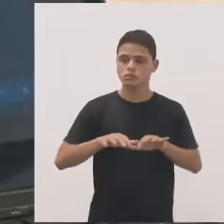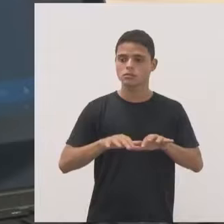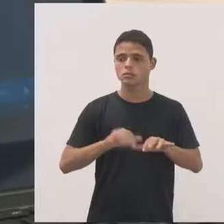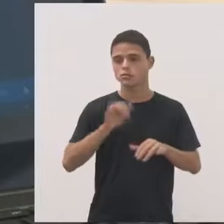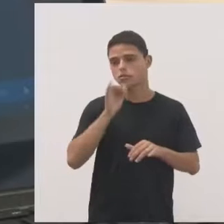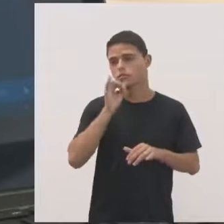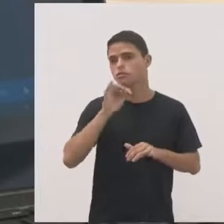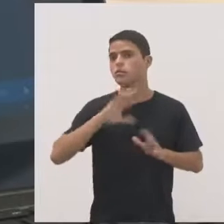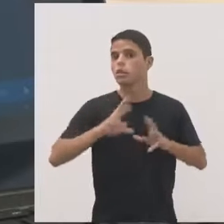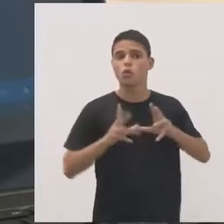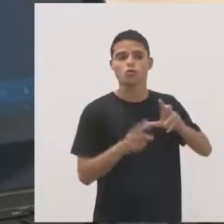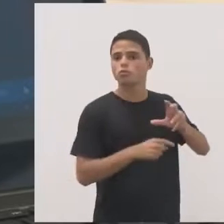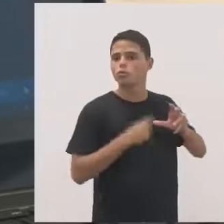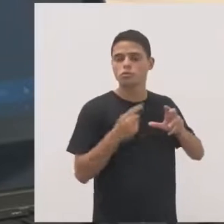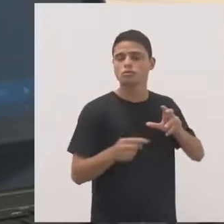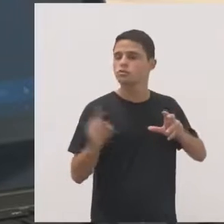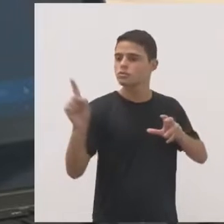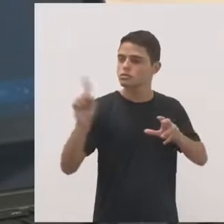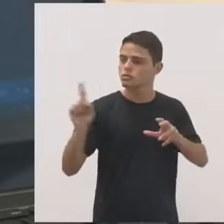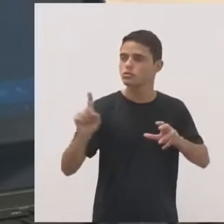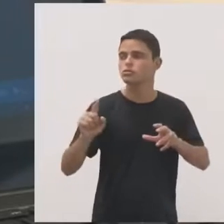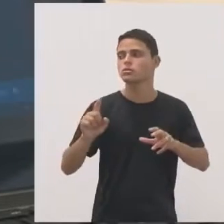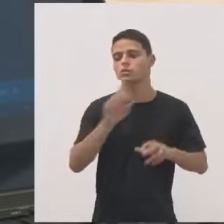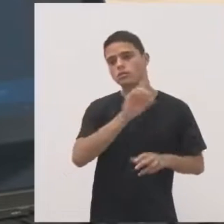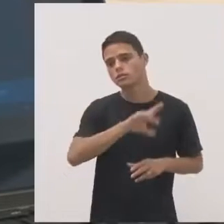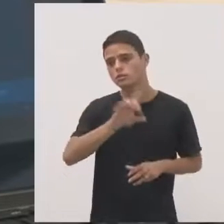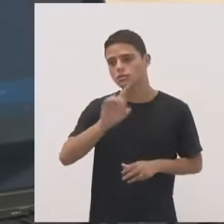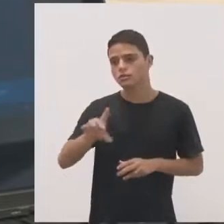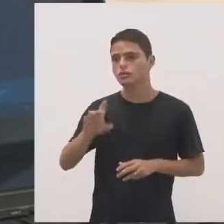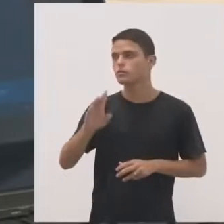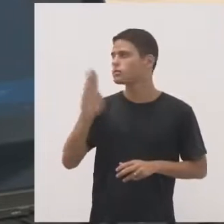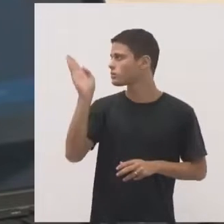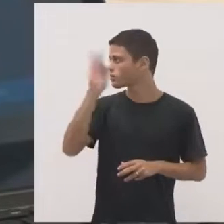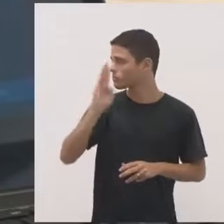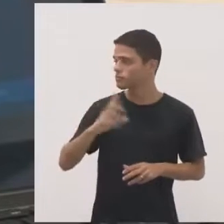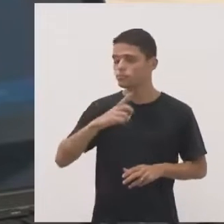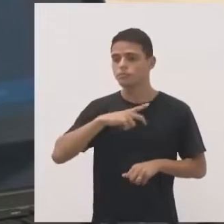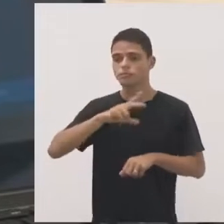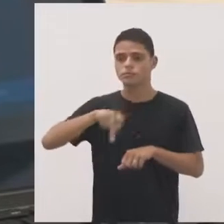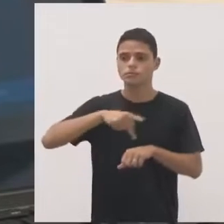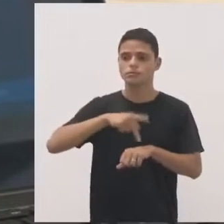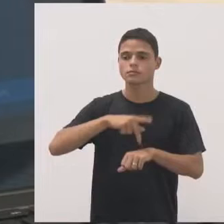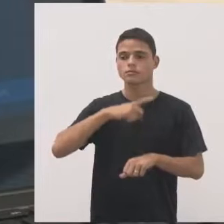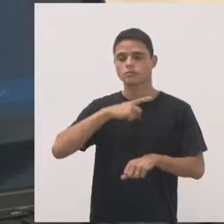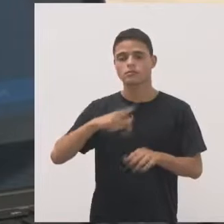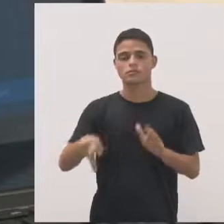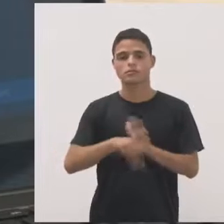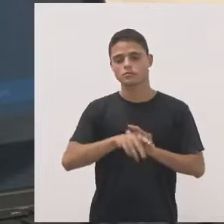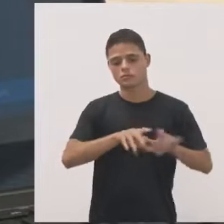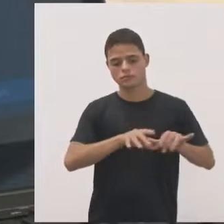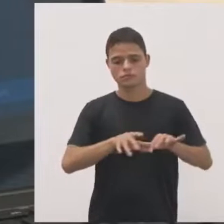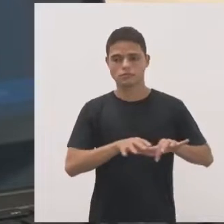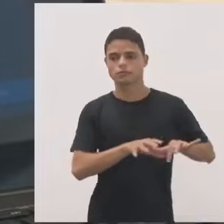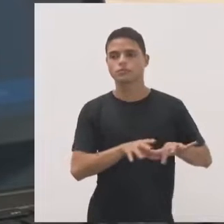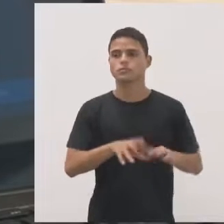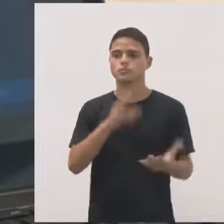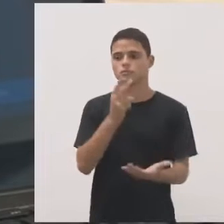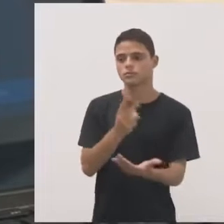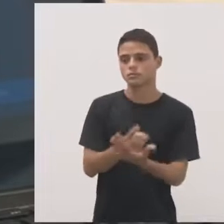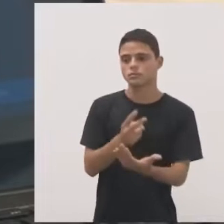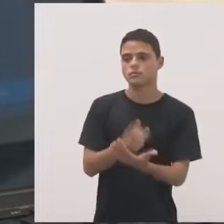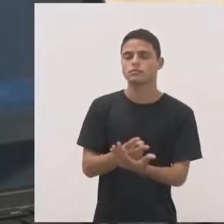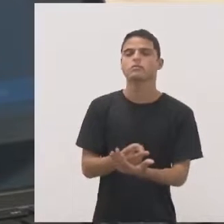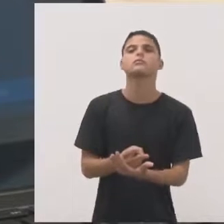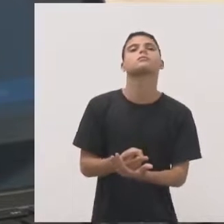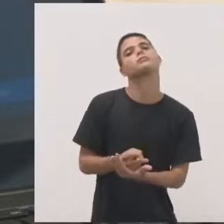ele é universal. Não, ele não é universal. Então, cada país tem o seu teclado. Então, sempre